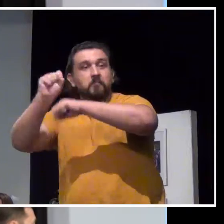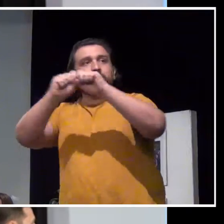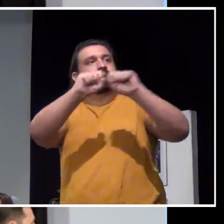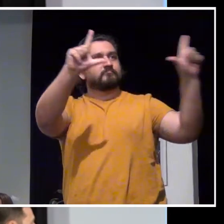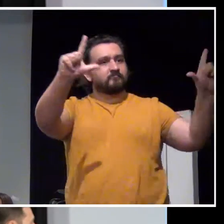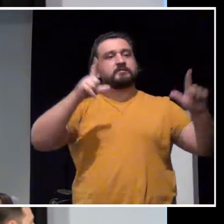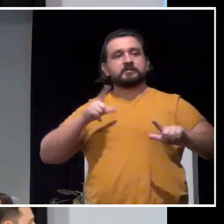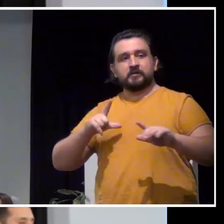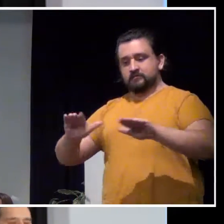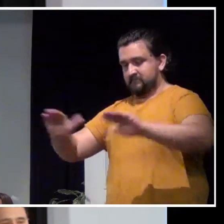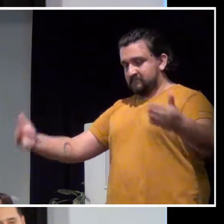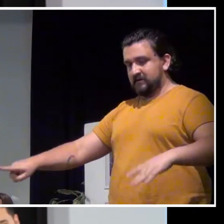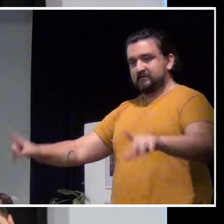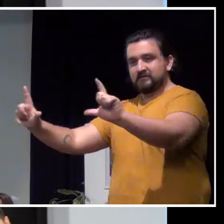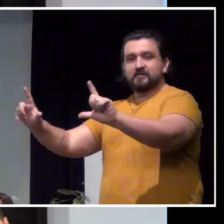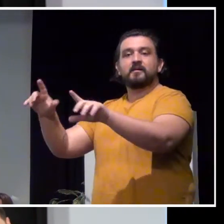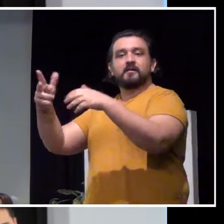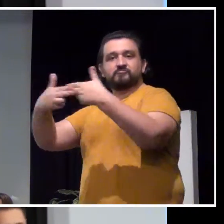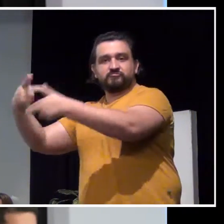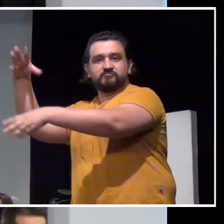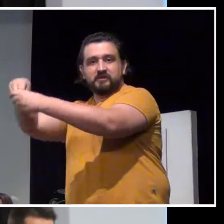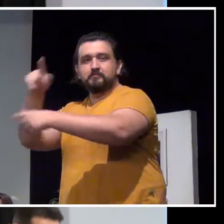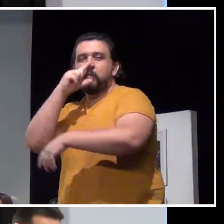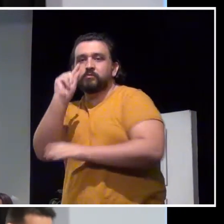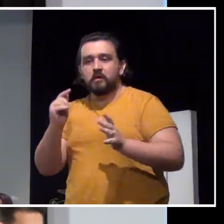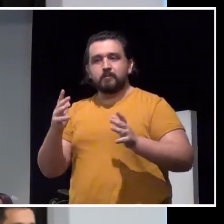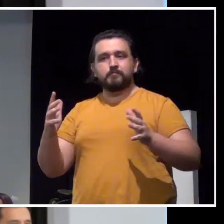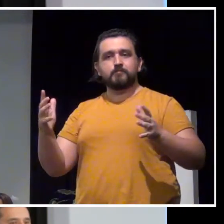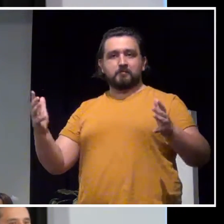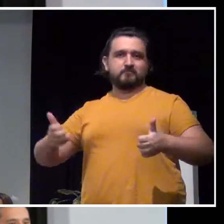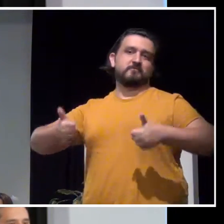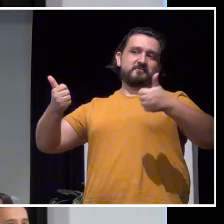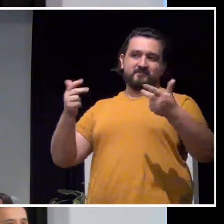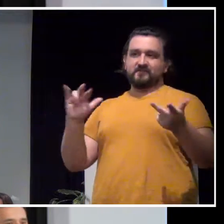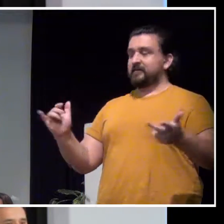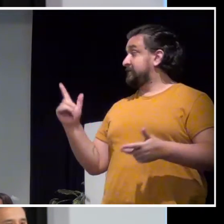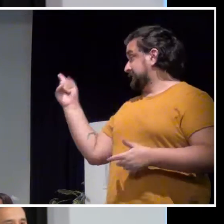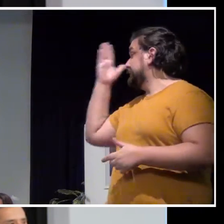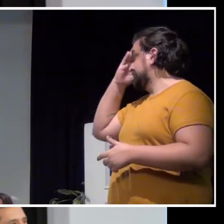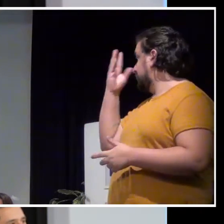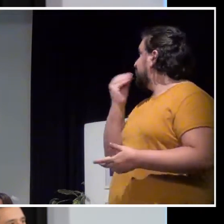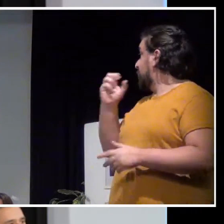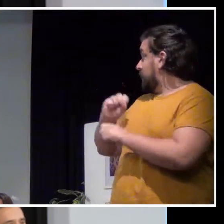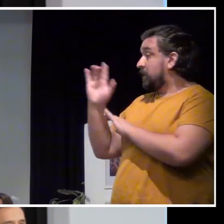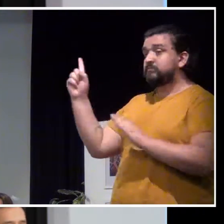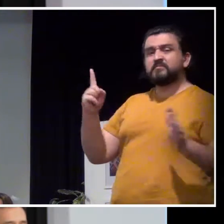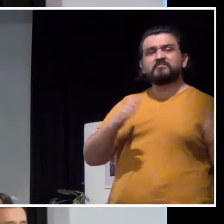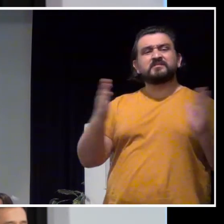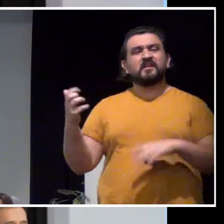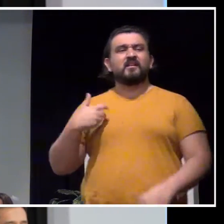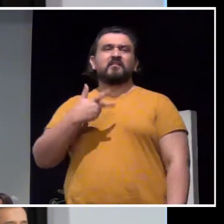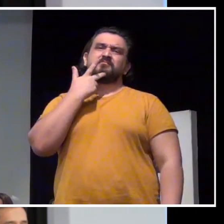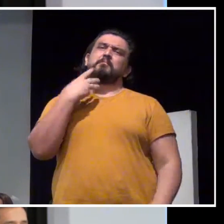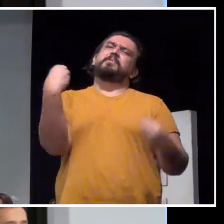de edição. Então, a coisa vai amplificando. É claro que, nesse processo, às vezes, as pessoas falam, para que vocês